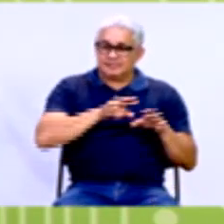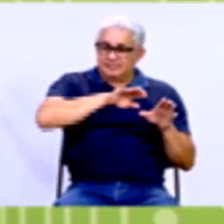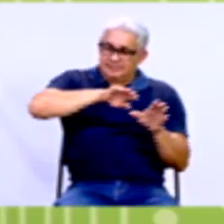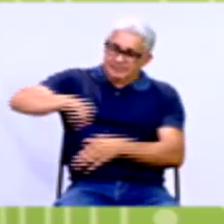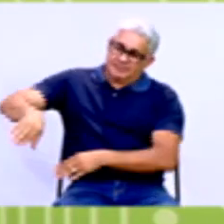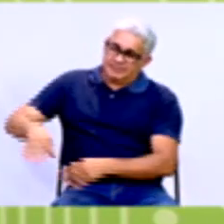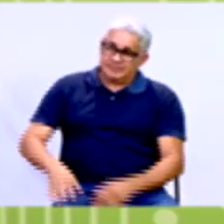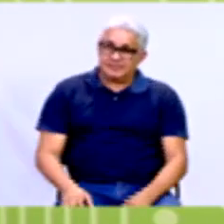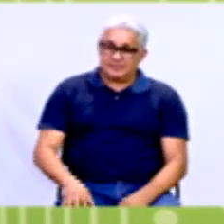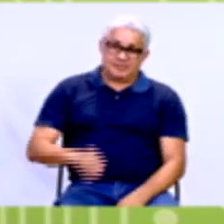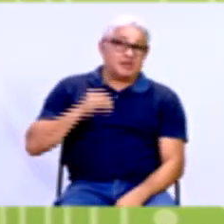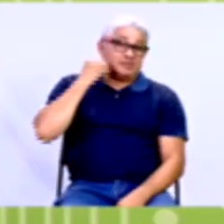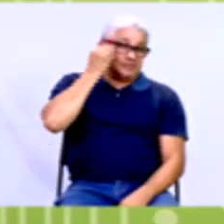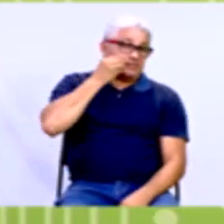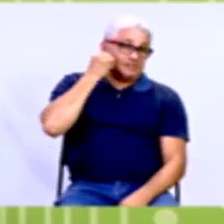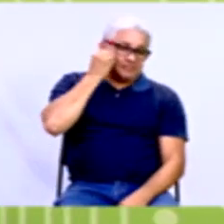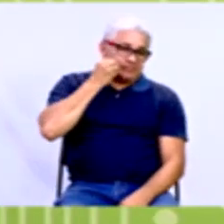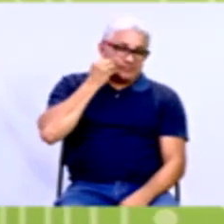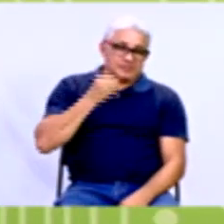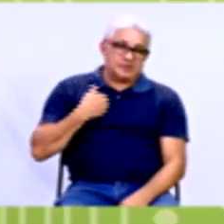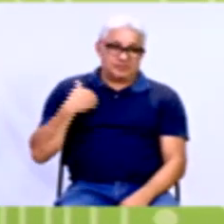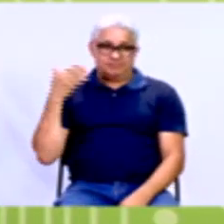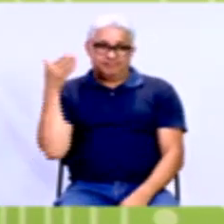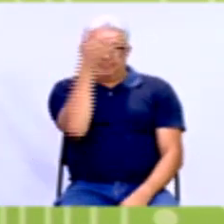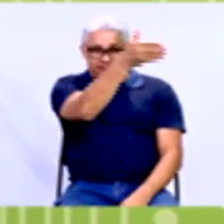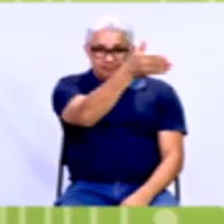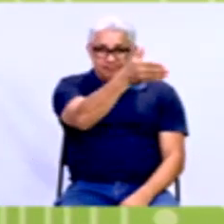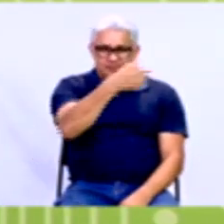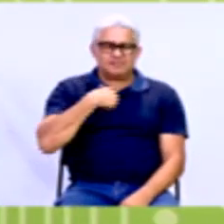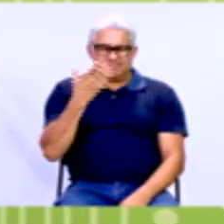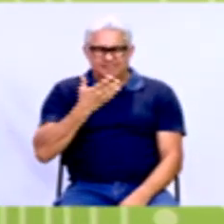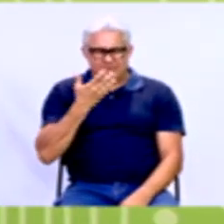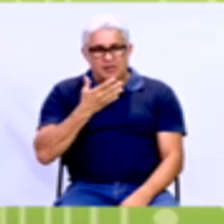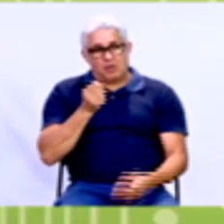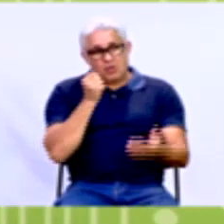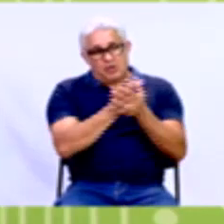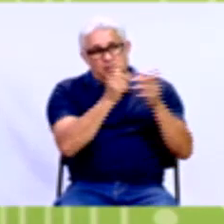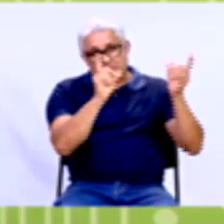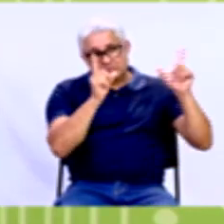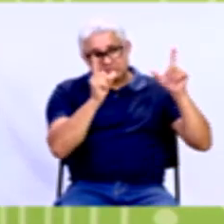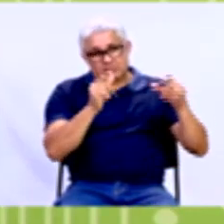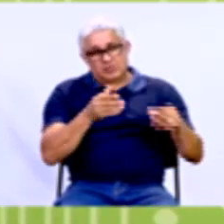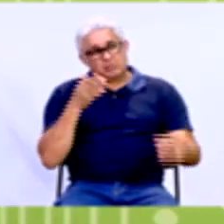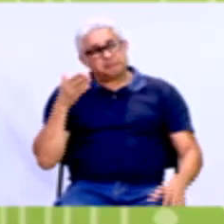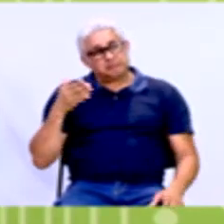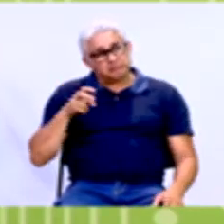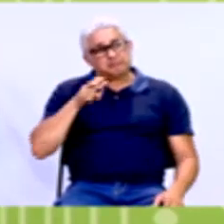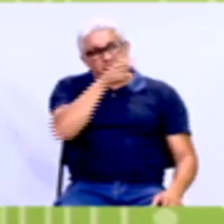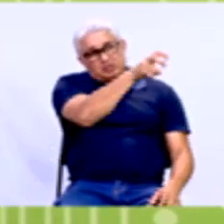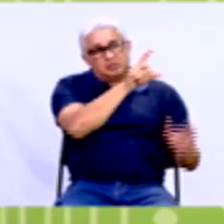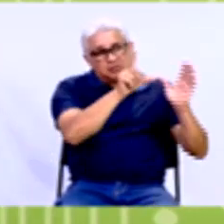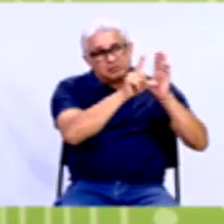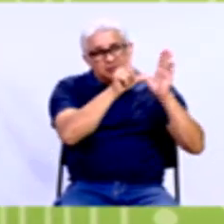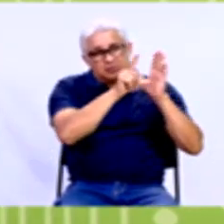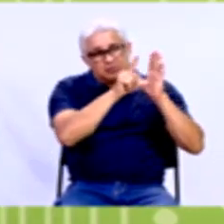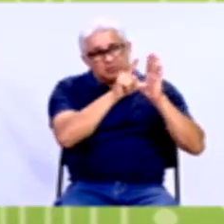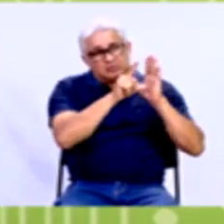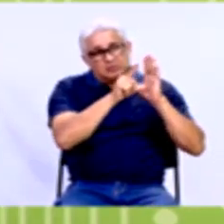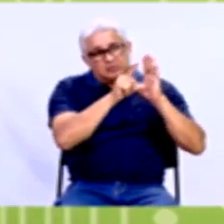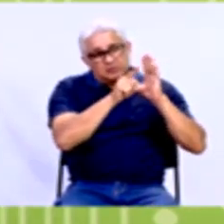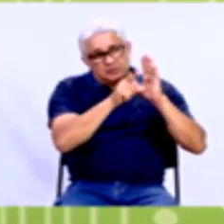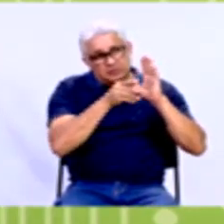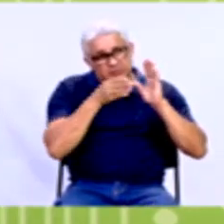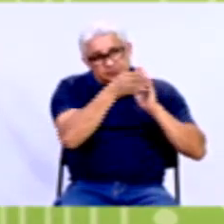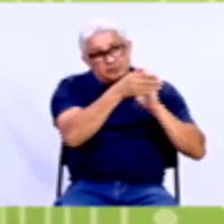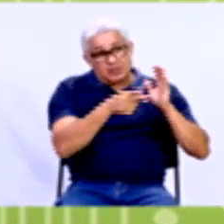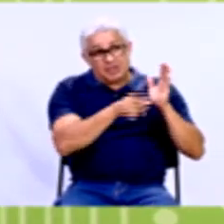eu tive uma experiência que uma vez eu fui numa loja, eu estava querendo comprar uma televisão, e eu fui até uma loja. Só que eu já tinha